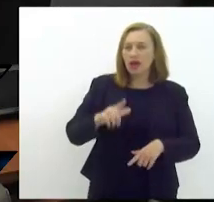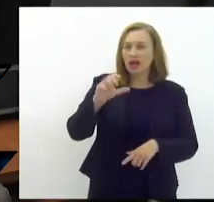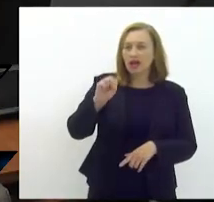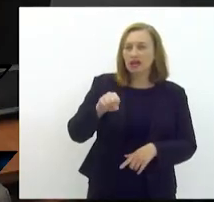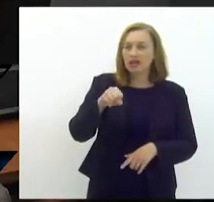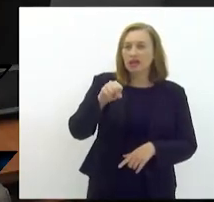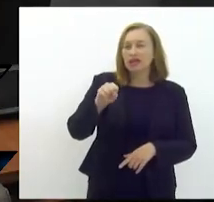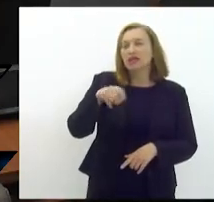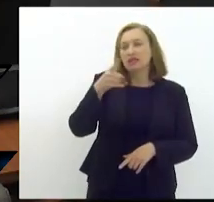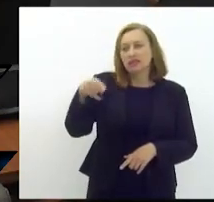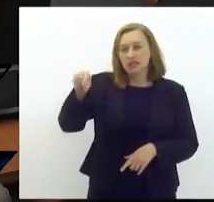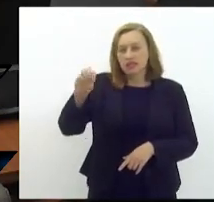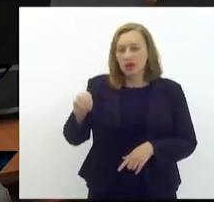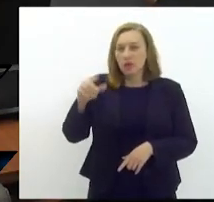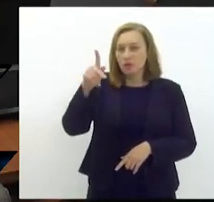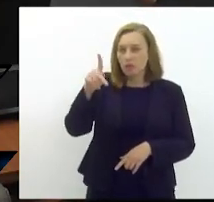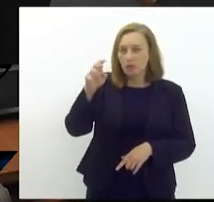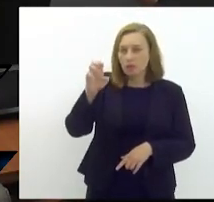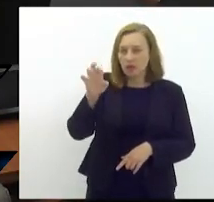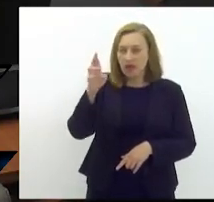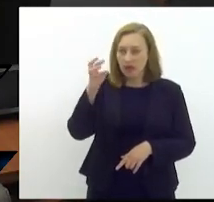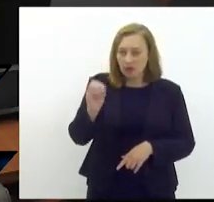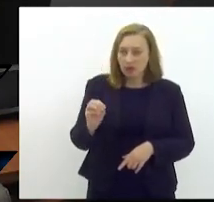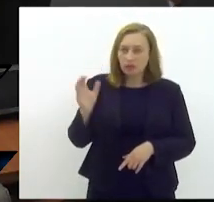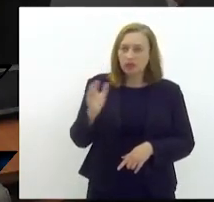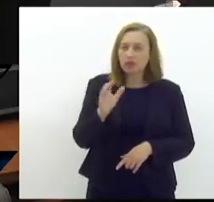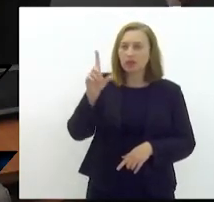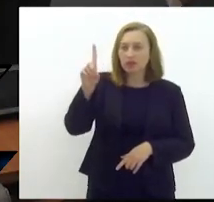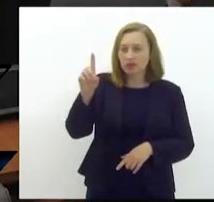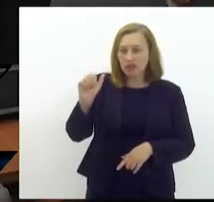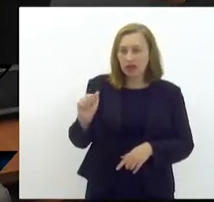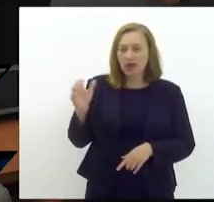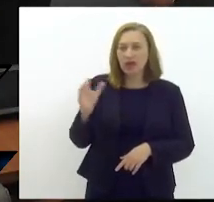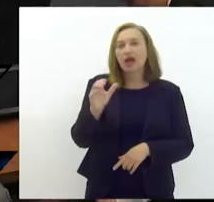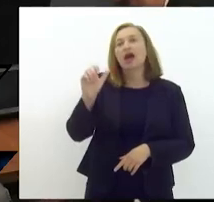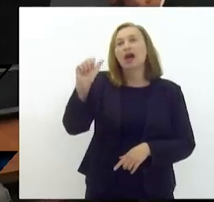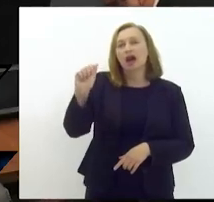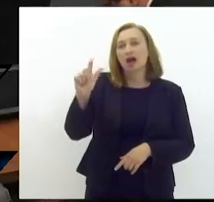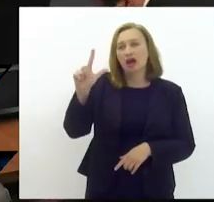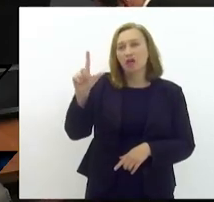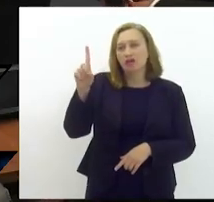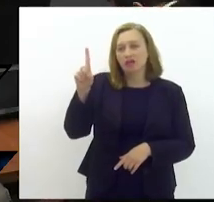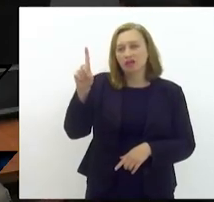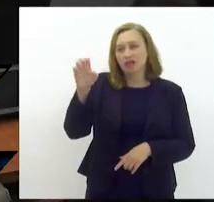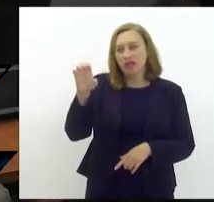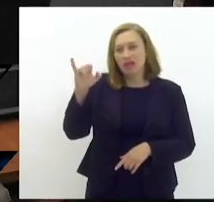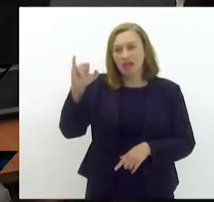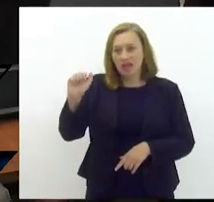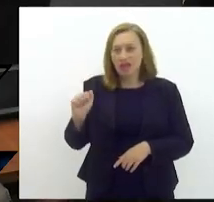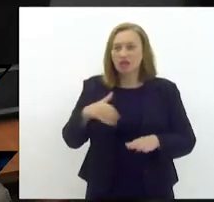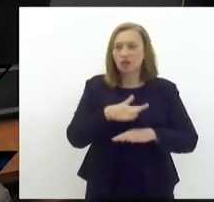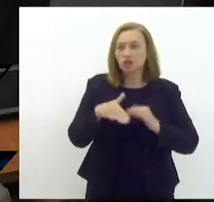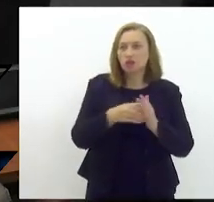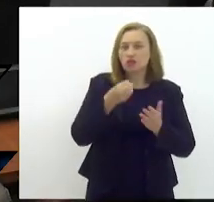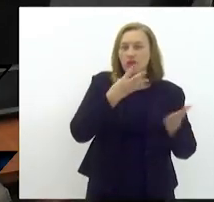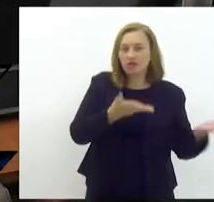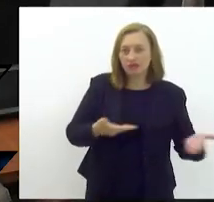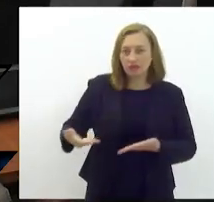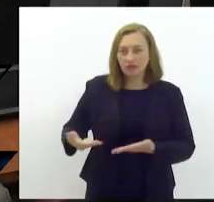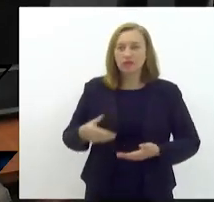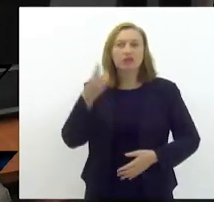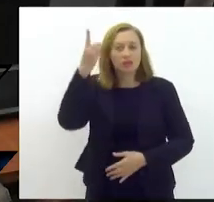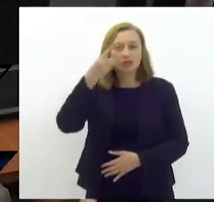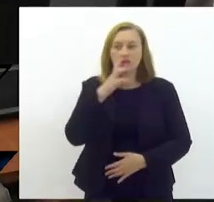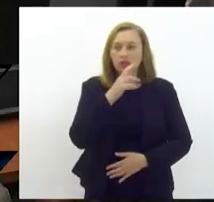jeanecler nossa grande prefeita de Cardoso Moreira sejam todos bem-vindos Deputado